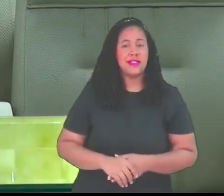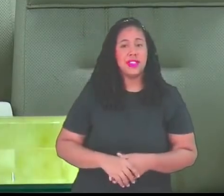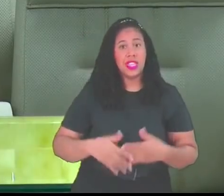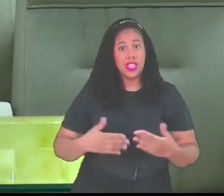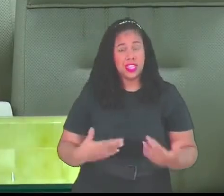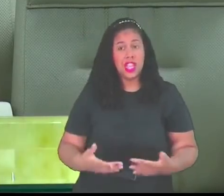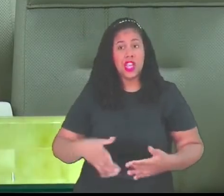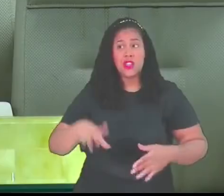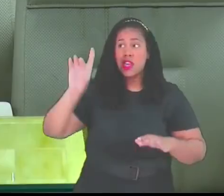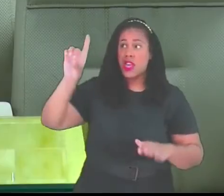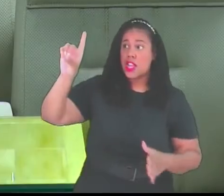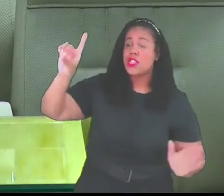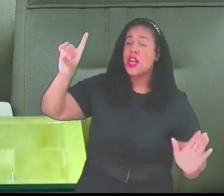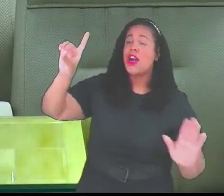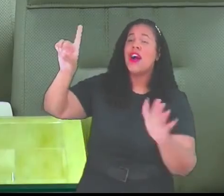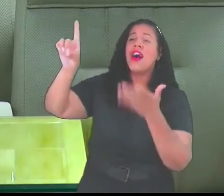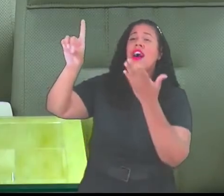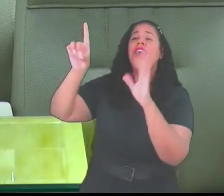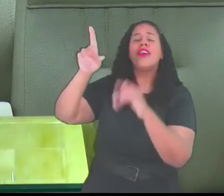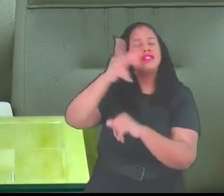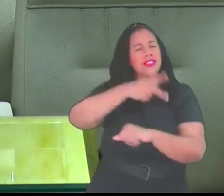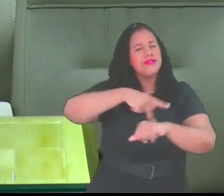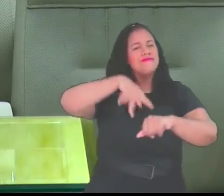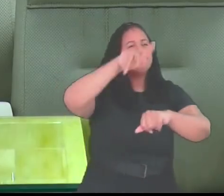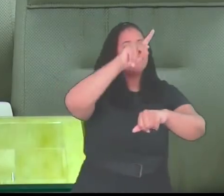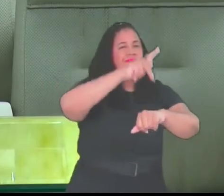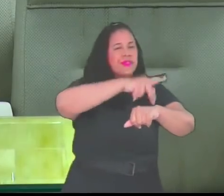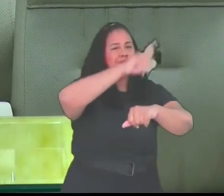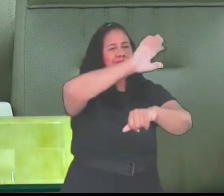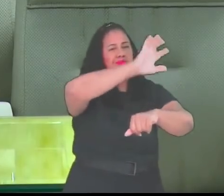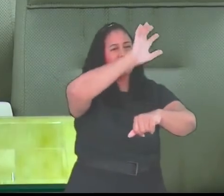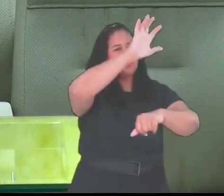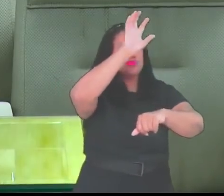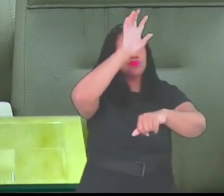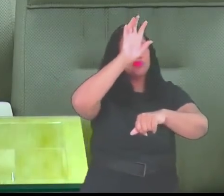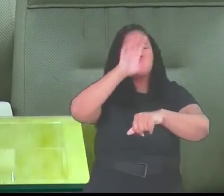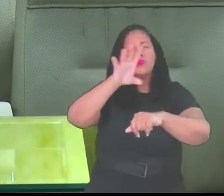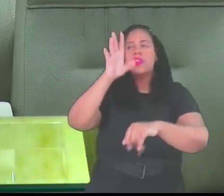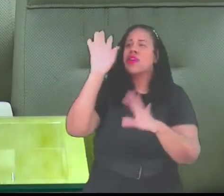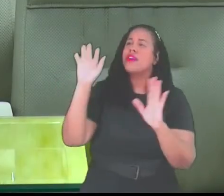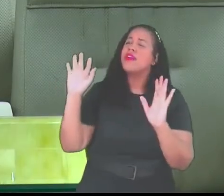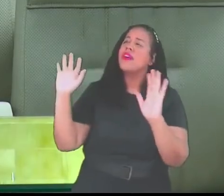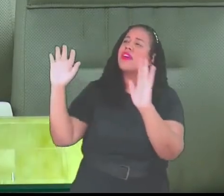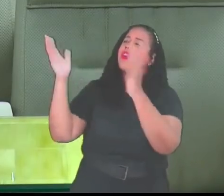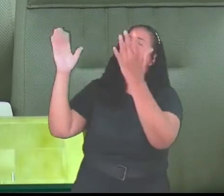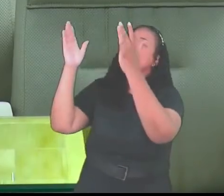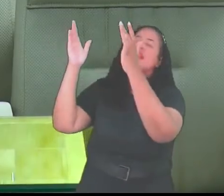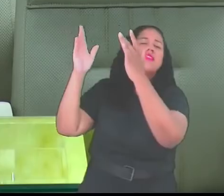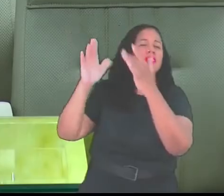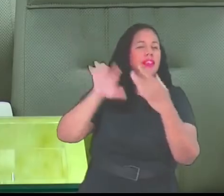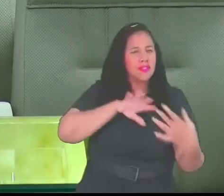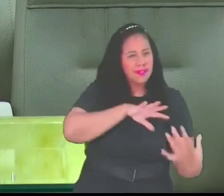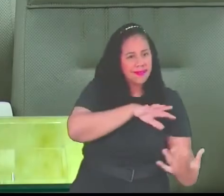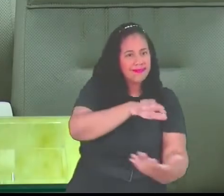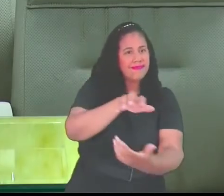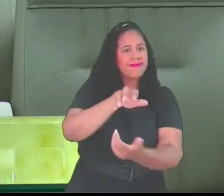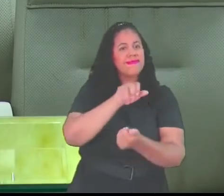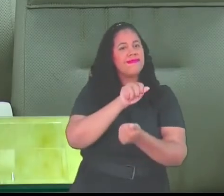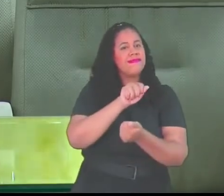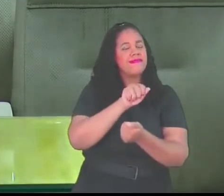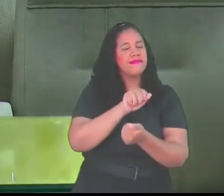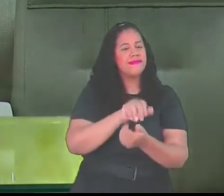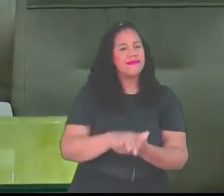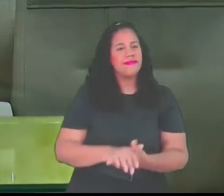Serei exaltado entre as nações, serei exaltado sobre a